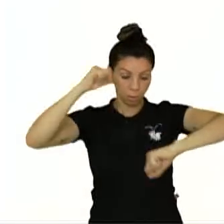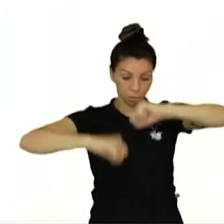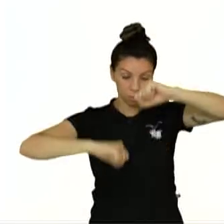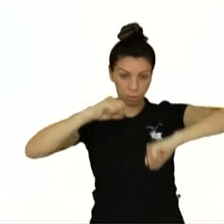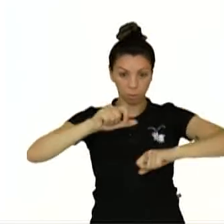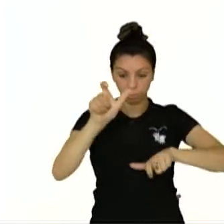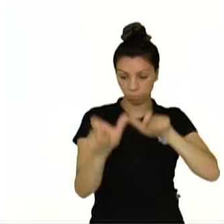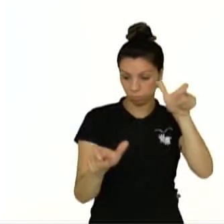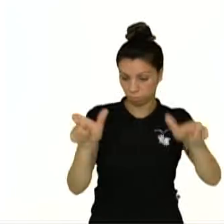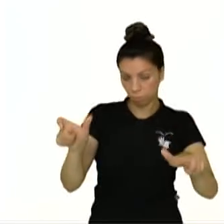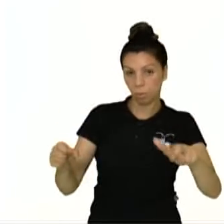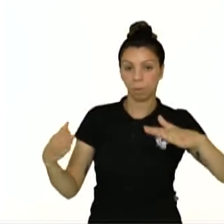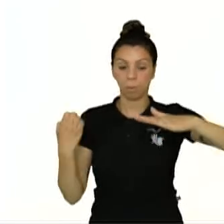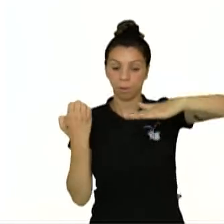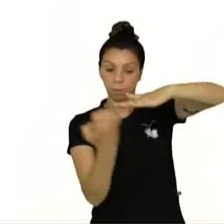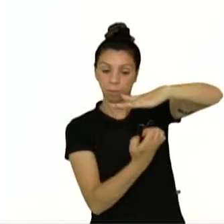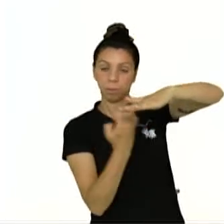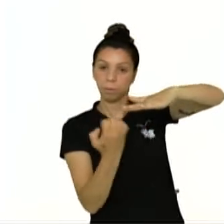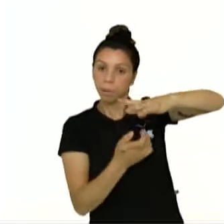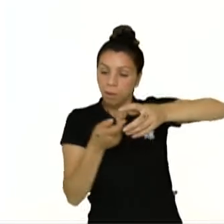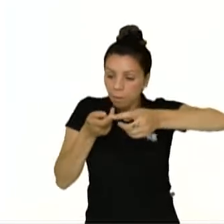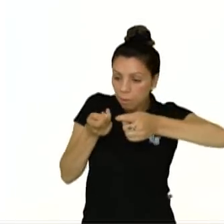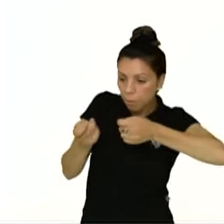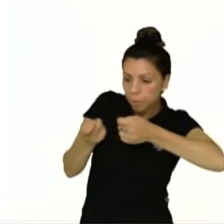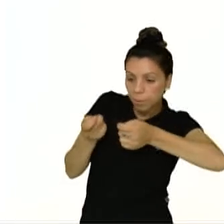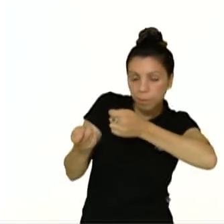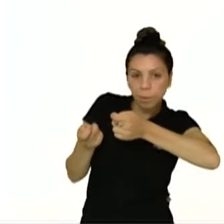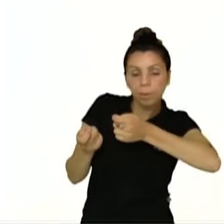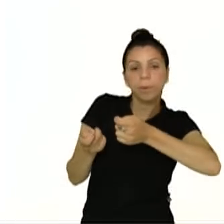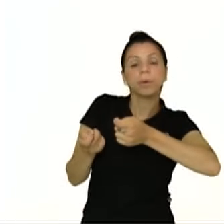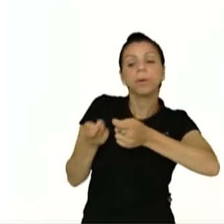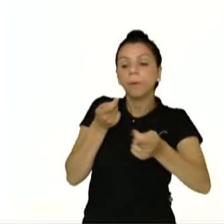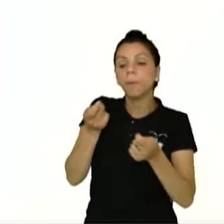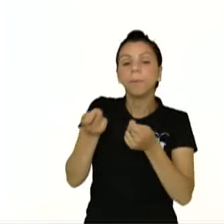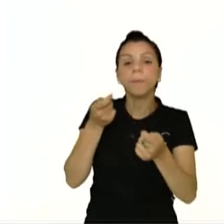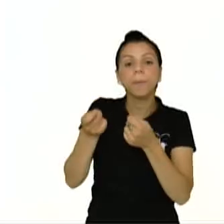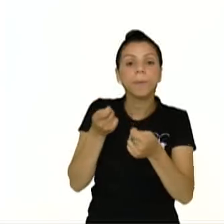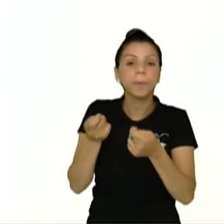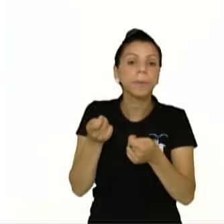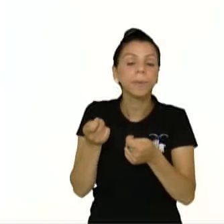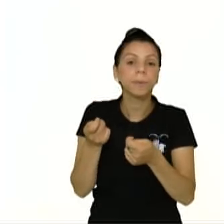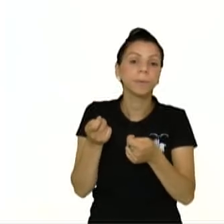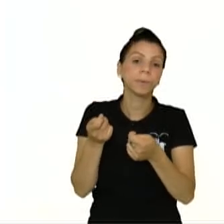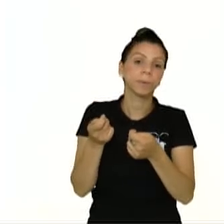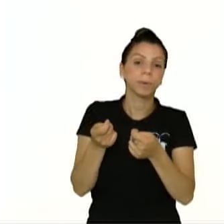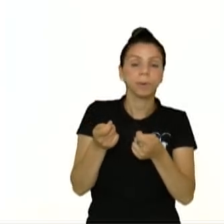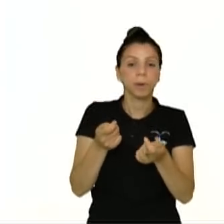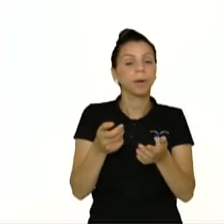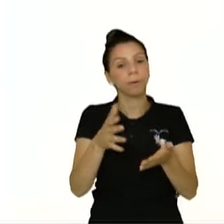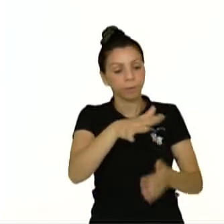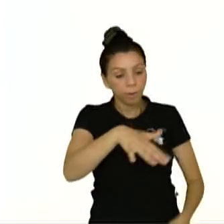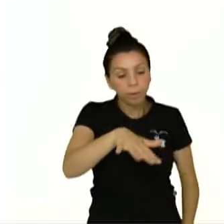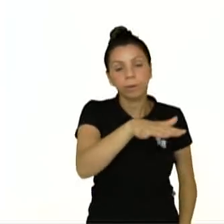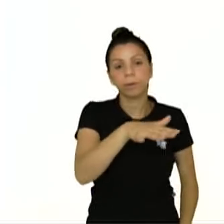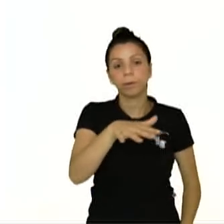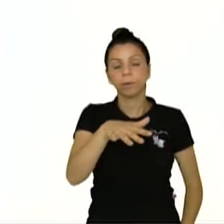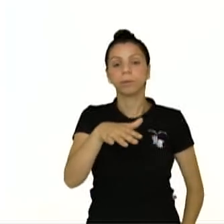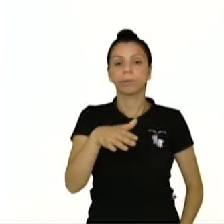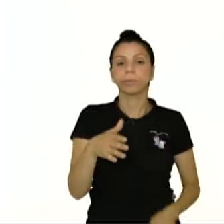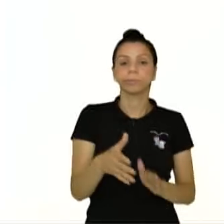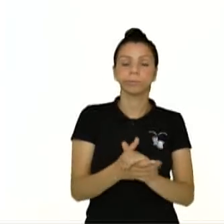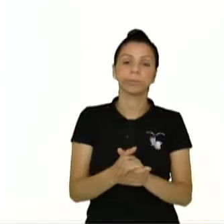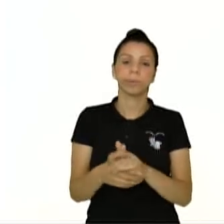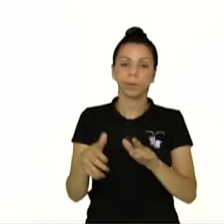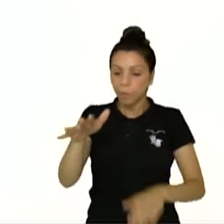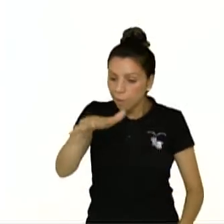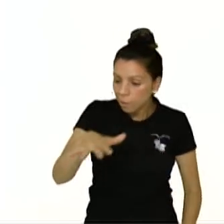industriais, sobre empresas monopolistas, ou seja, que controlaram os seus setores, os seus segmentos,